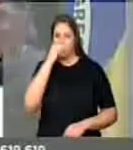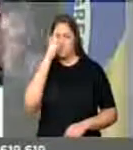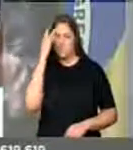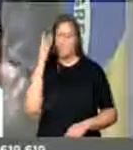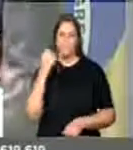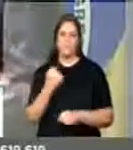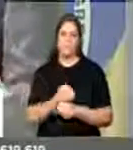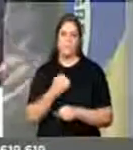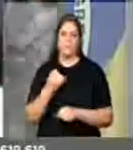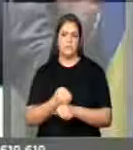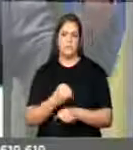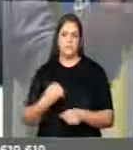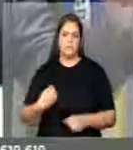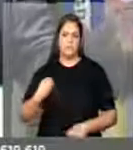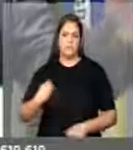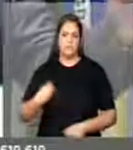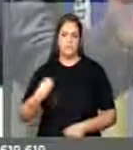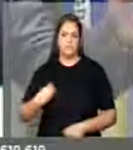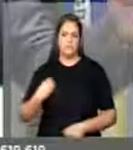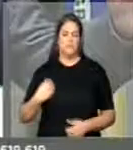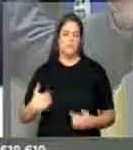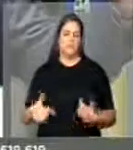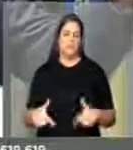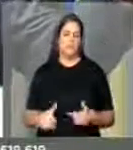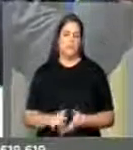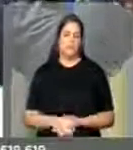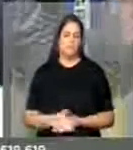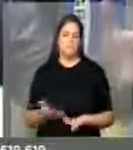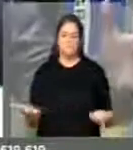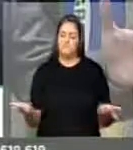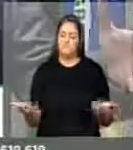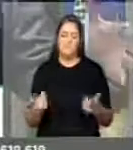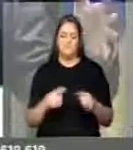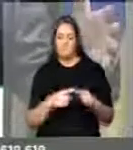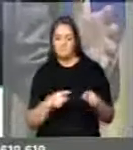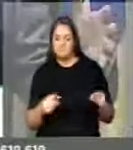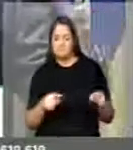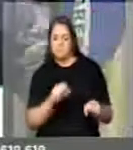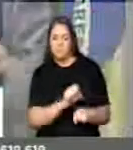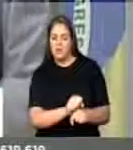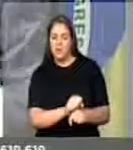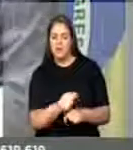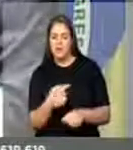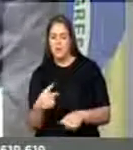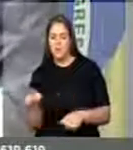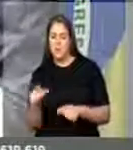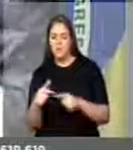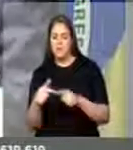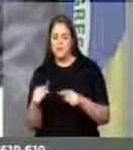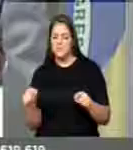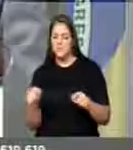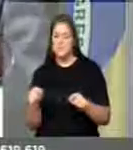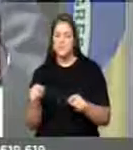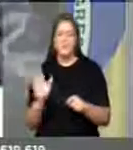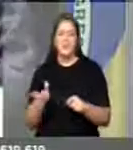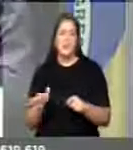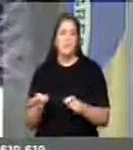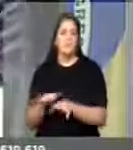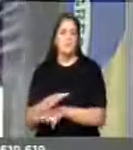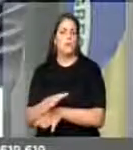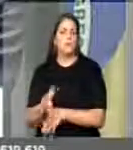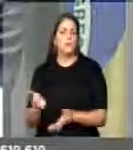completamente paradas, existem trechos inclusive que já estão prontos, e em vez de se começar a obra com a lógica, de